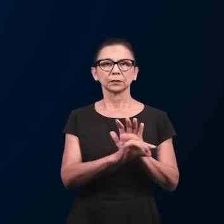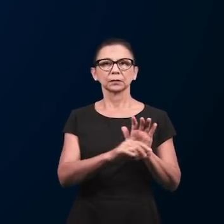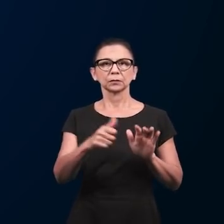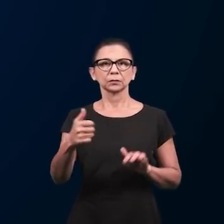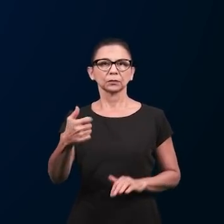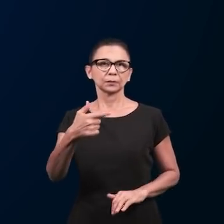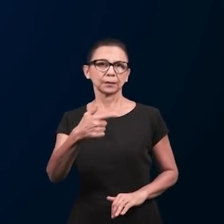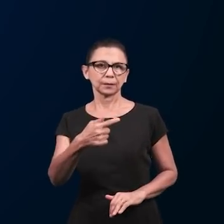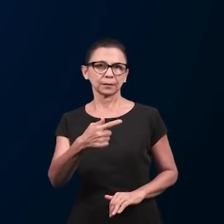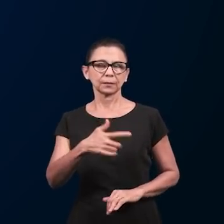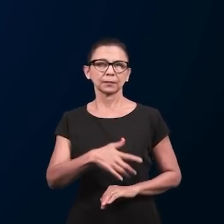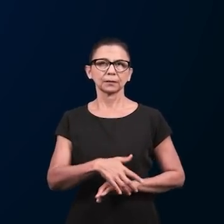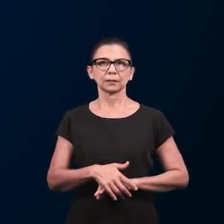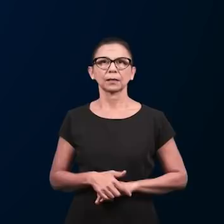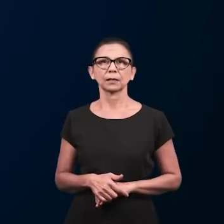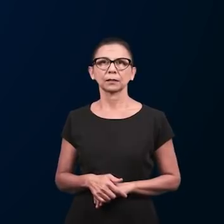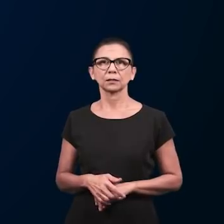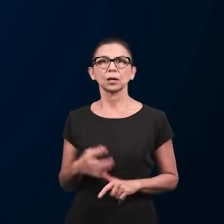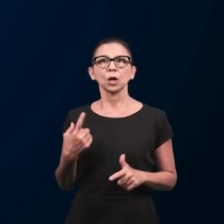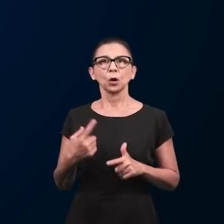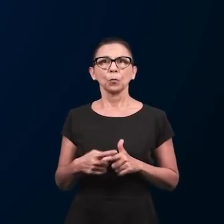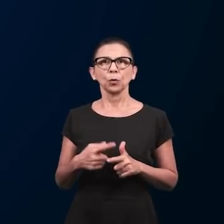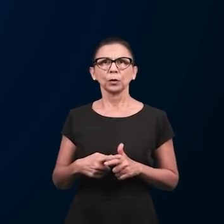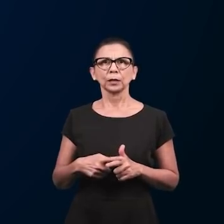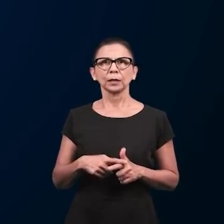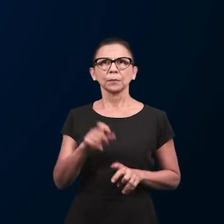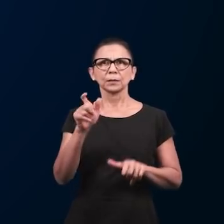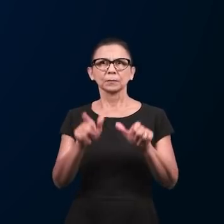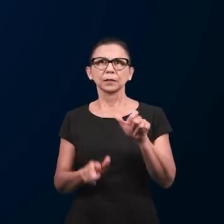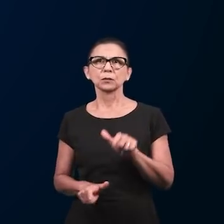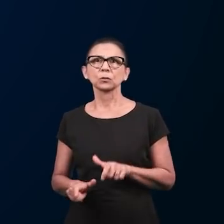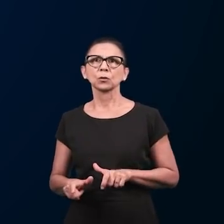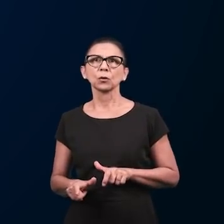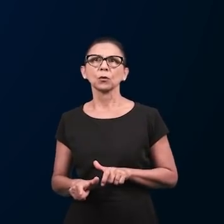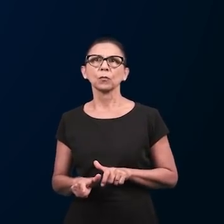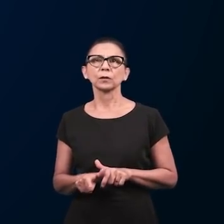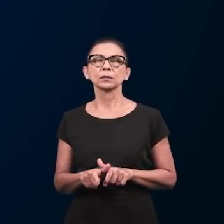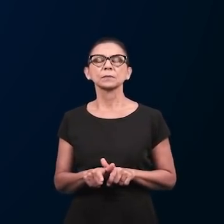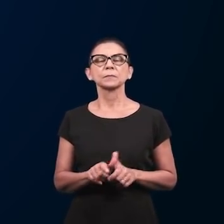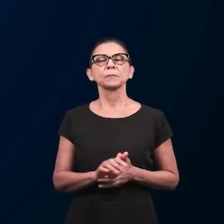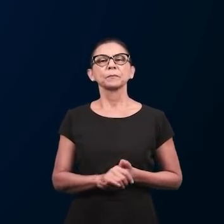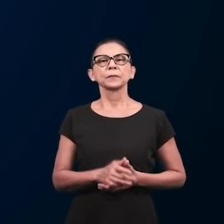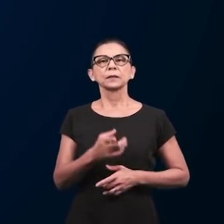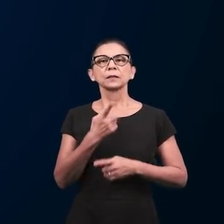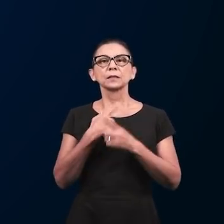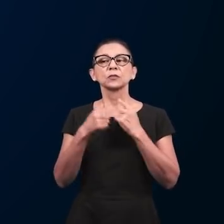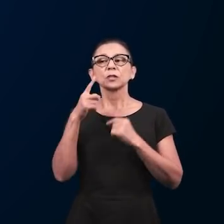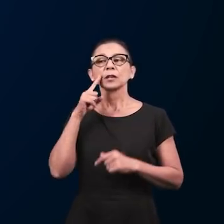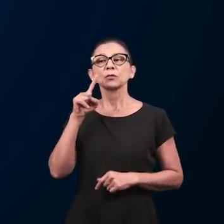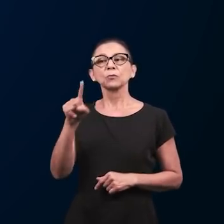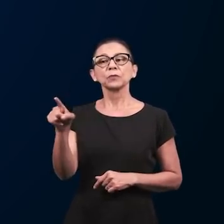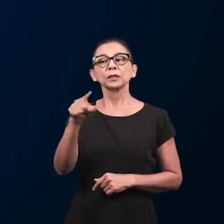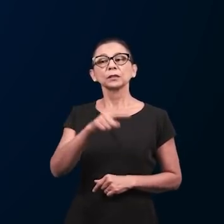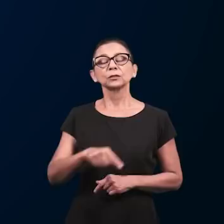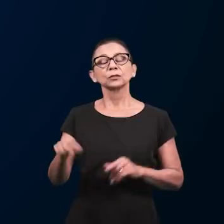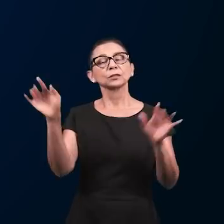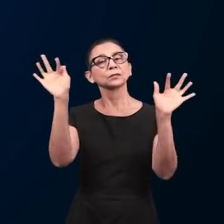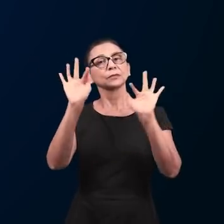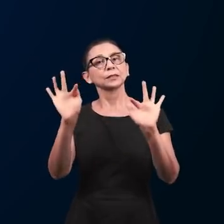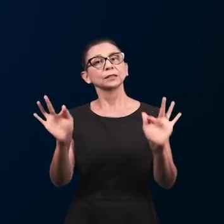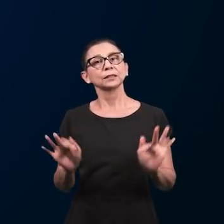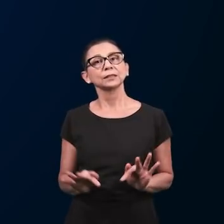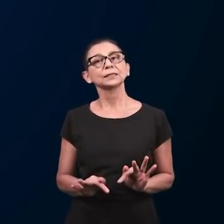versículo 17, onde fala que muitos desejaram ouvir e ver o que nós vemos nos dias de hoje. Nós